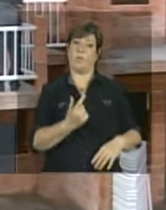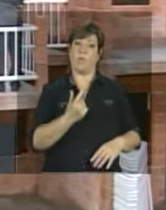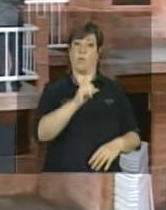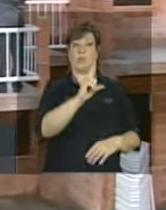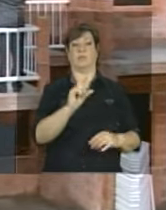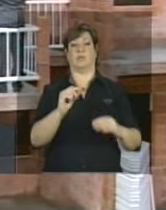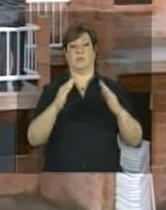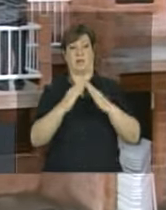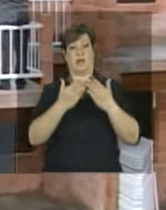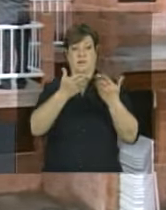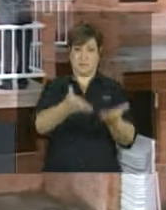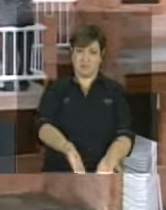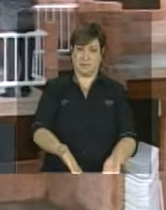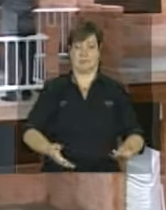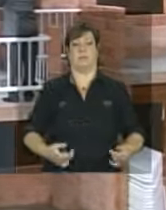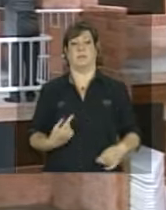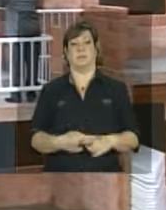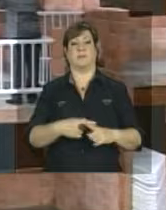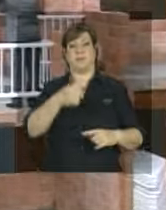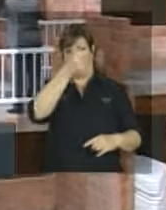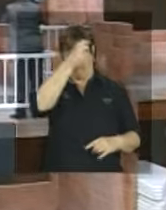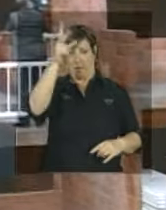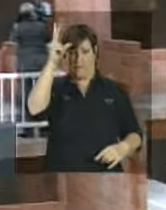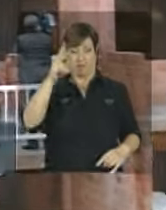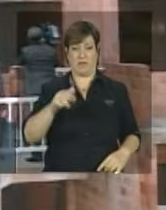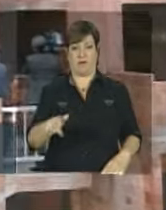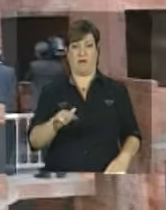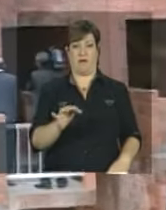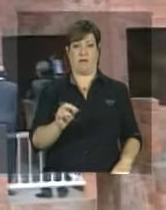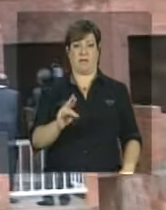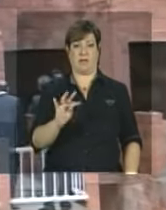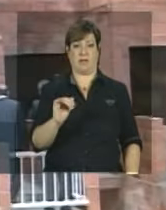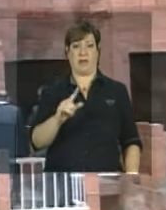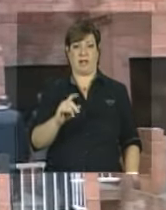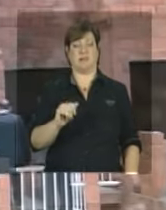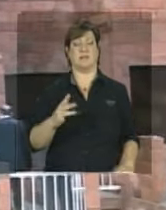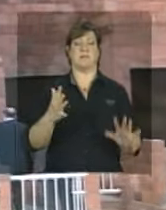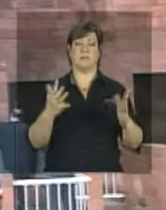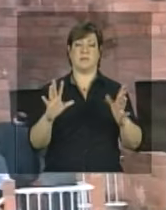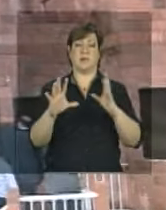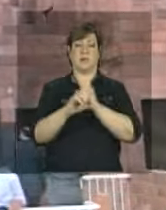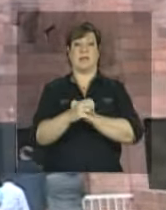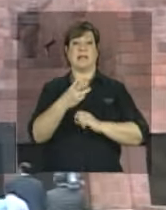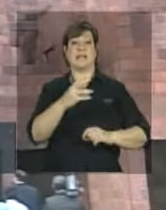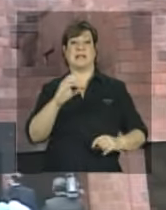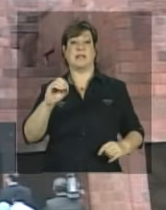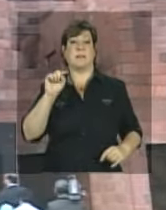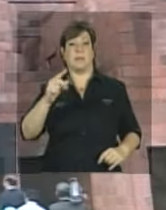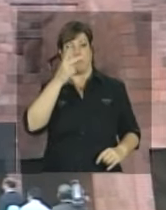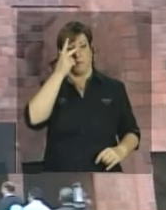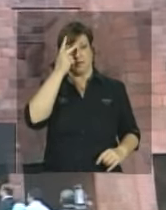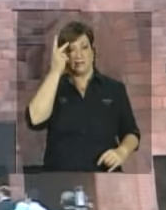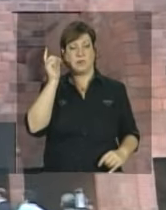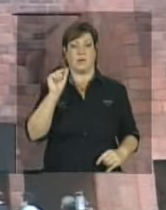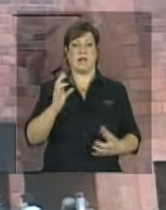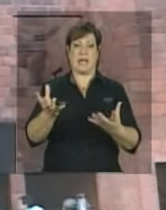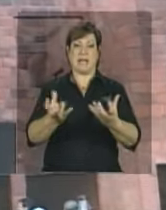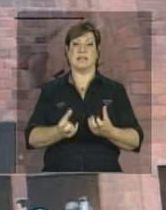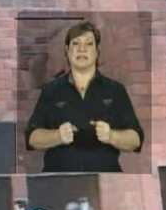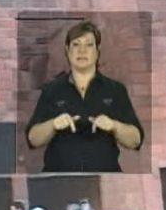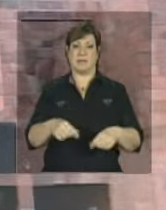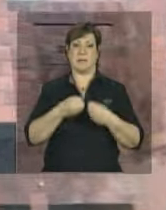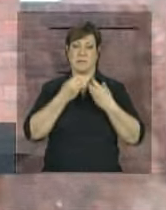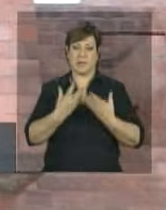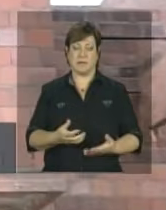habitacionais. De acordo com a Prefeitura de Fortaleza, aproximadamente 300 mil pessoas serão beneficiadas. Vemos